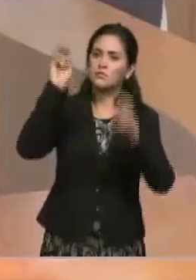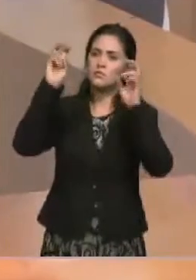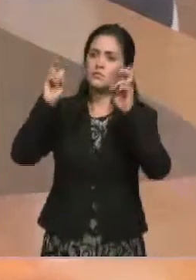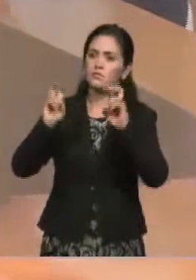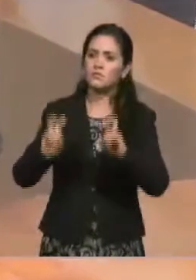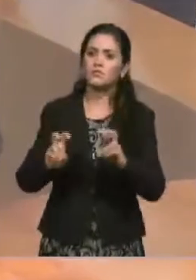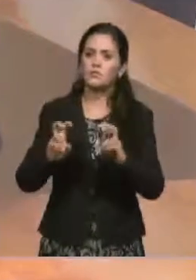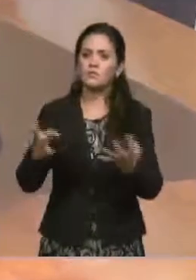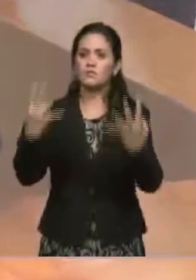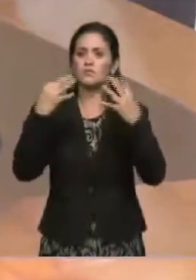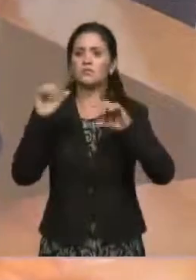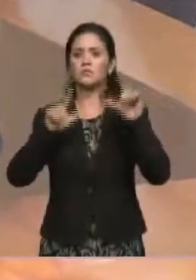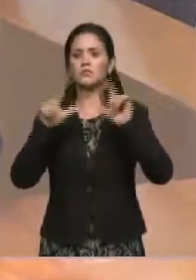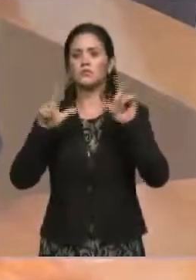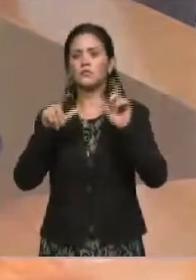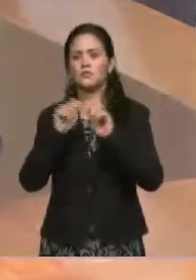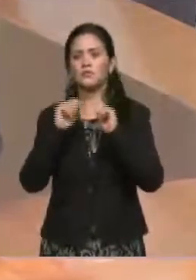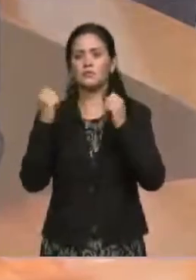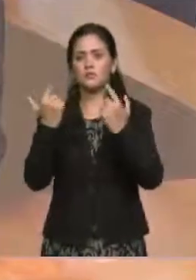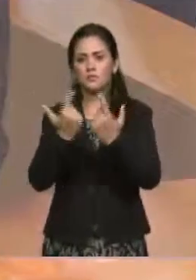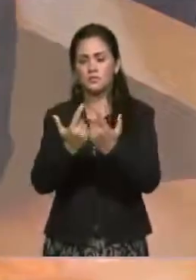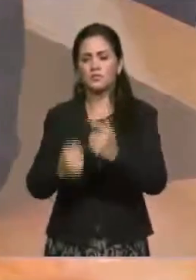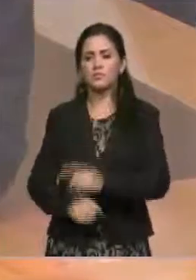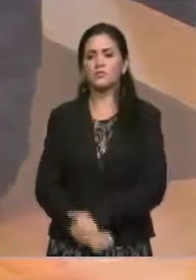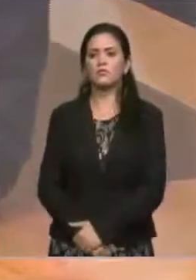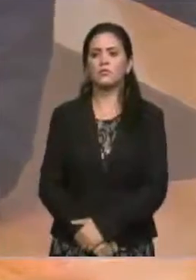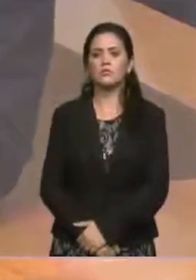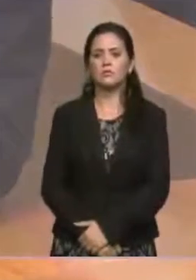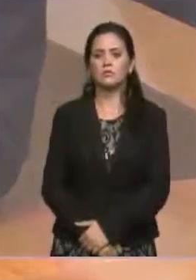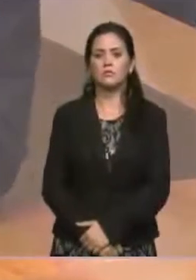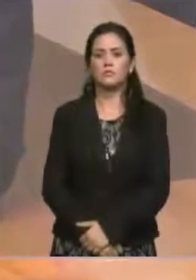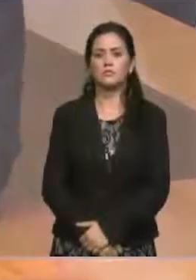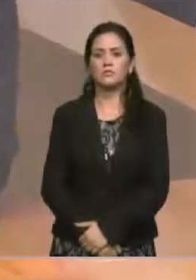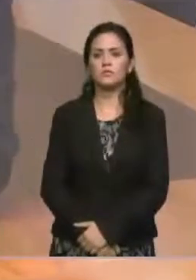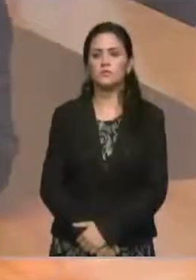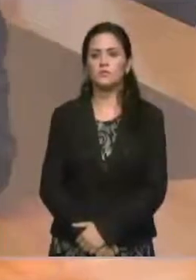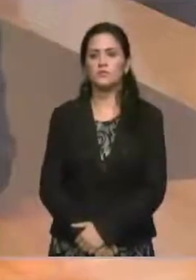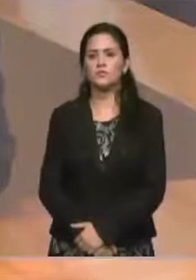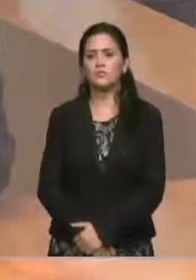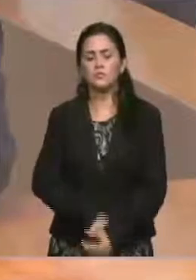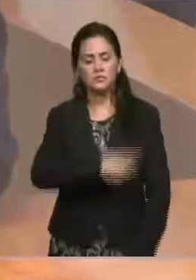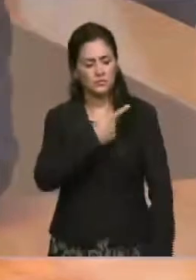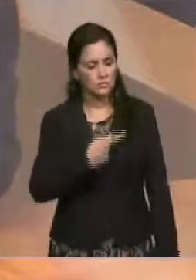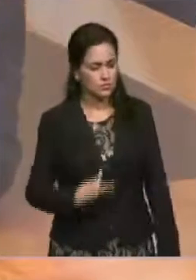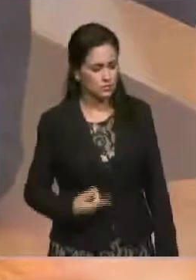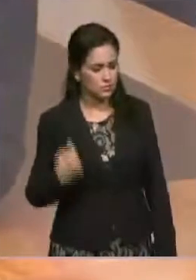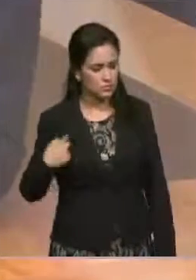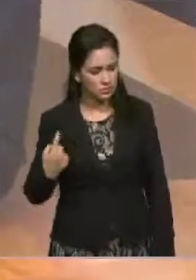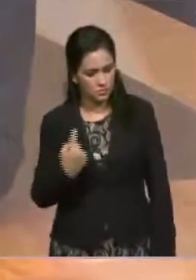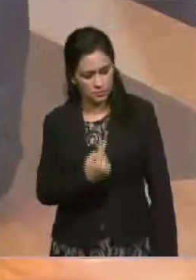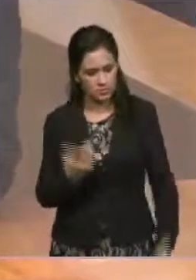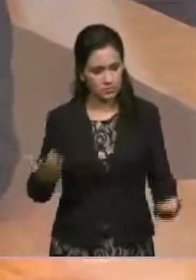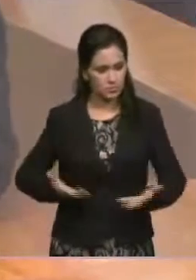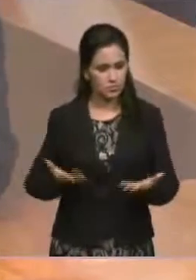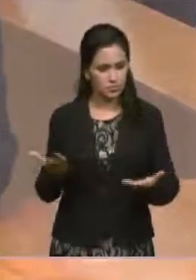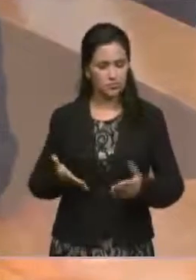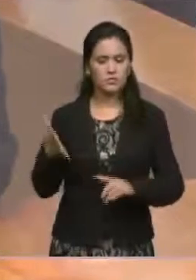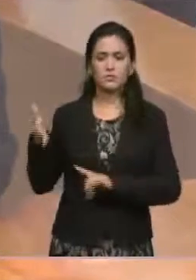telespectadores da TV Assembleia. Senhor presidente, eu venho hoje a esta tribuna